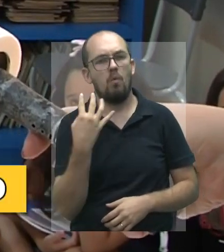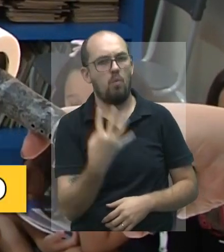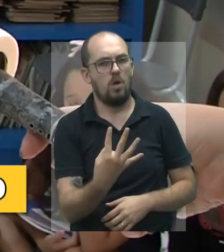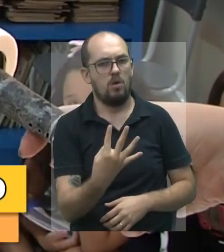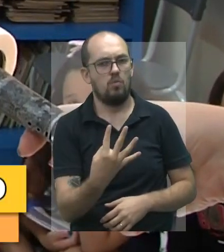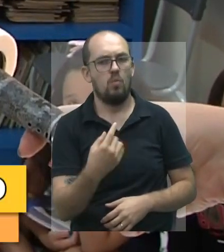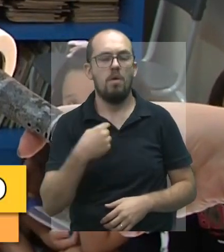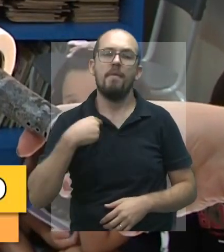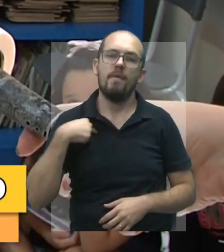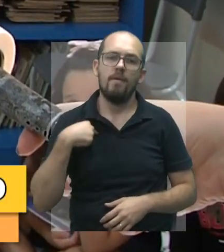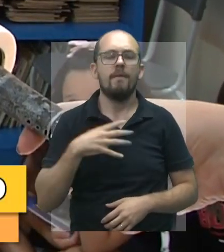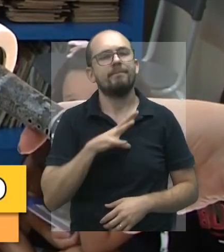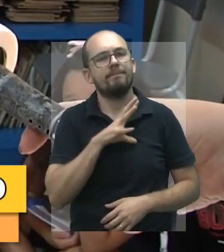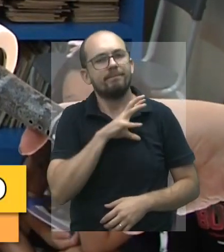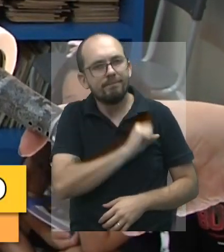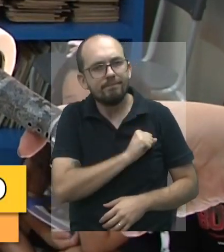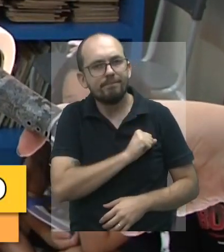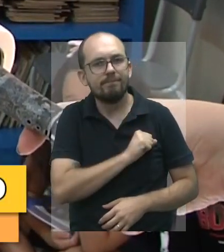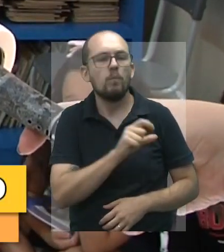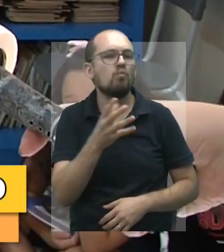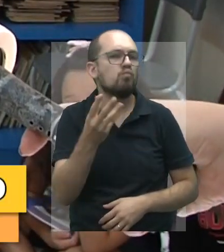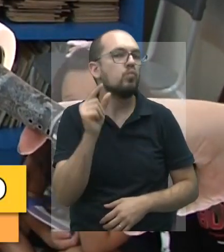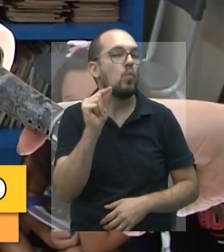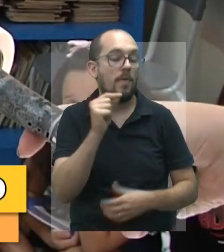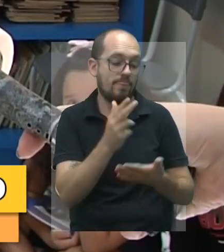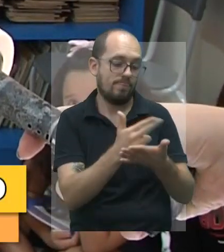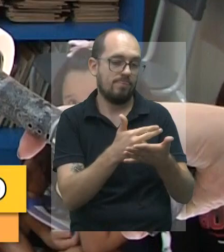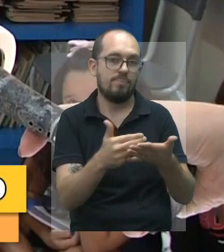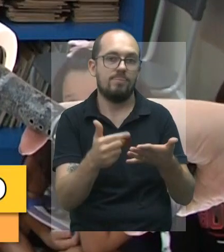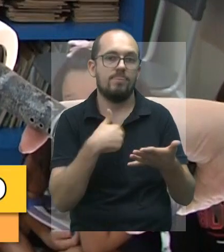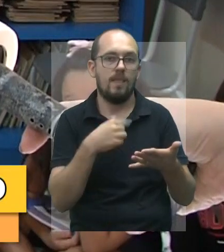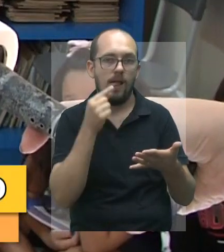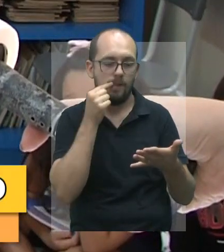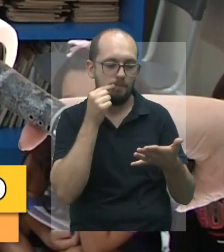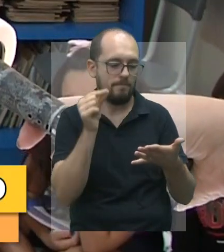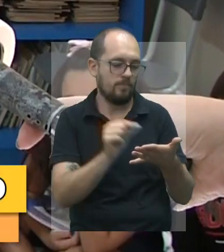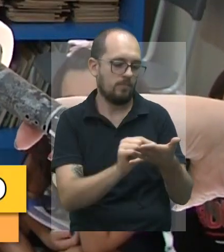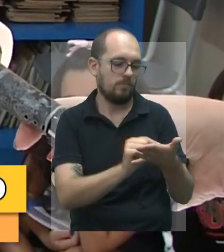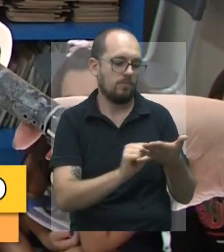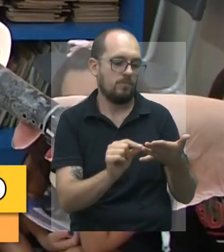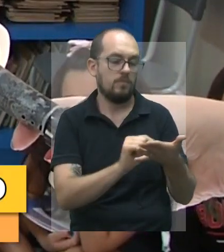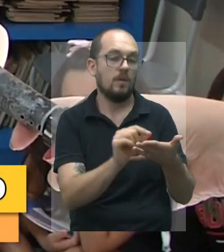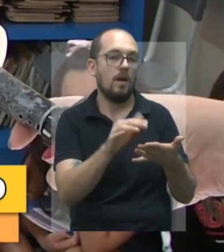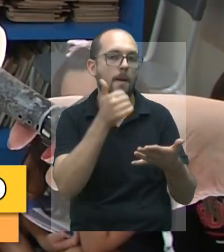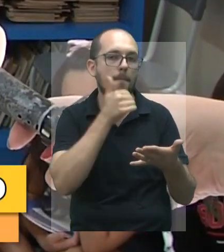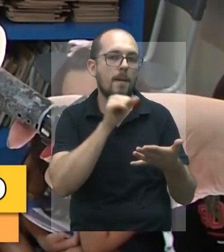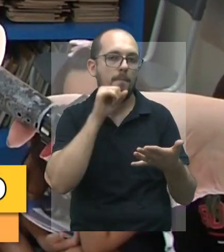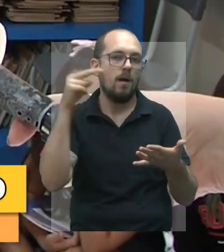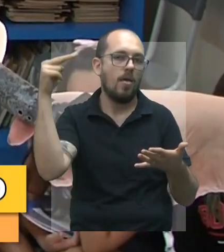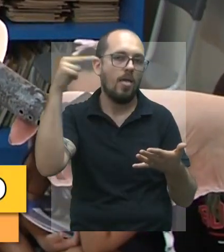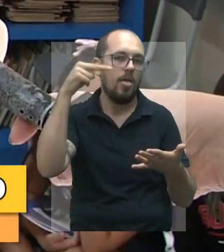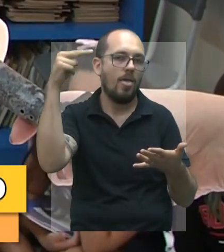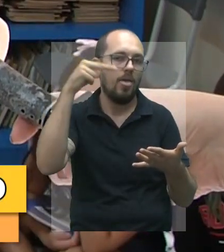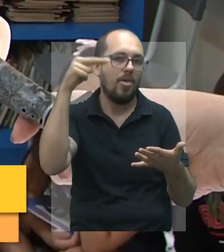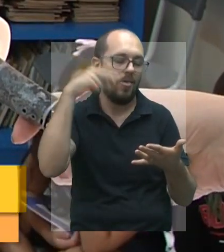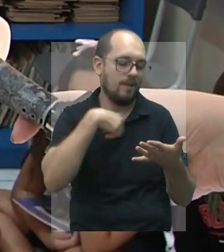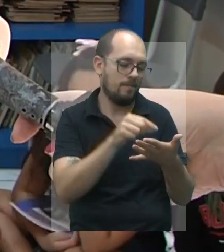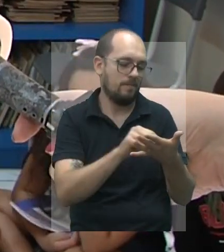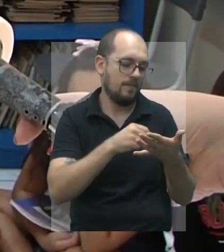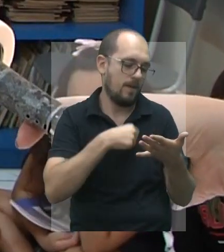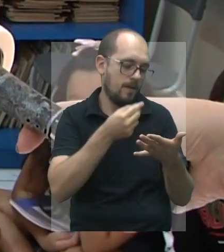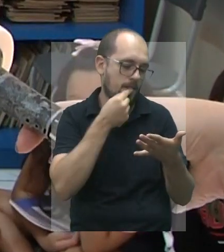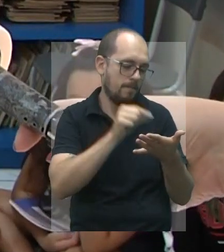anos, eu gostava de desenhar muito e todo dia que minha mãe chegava eu escrevia coisas para